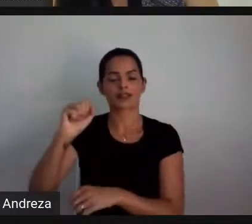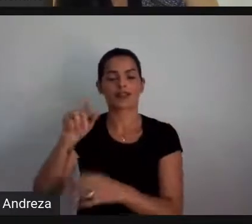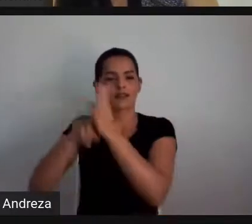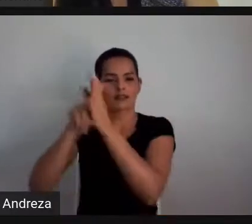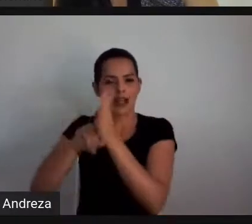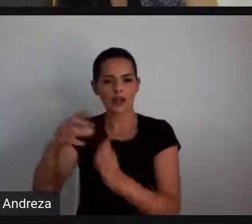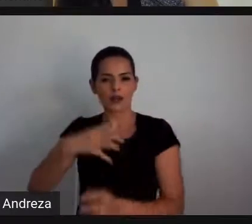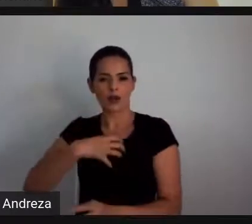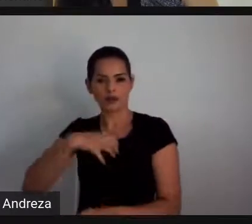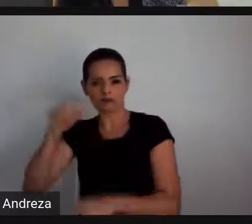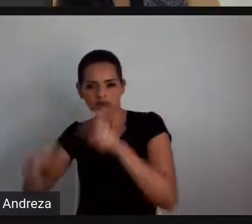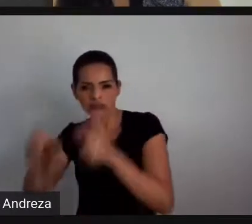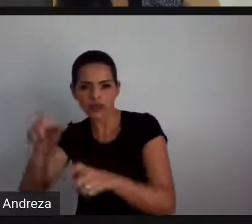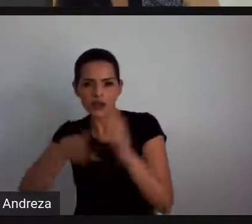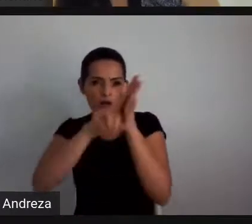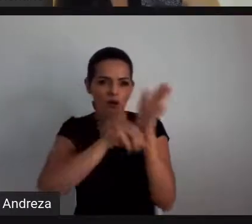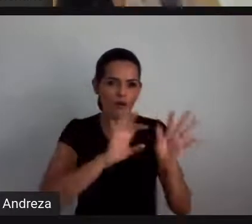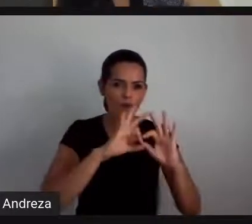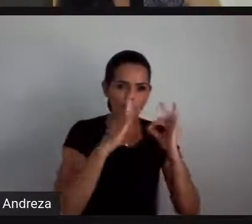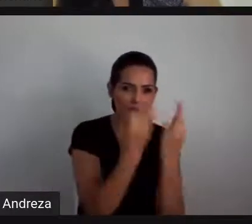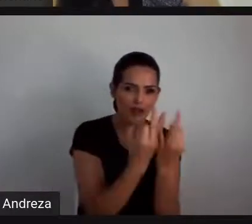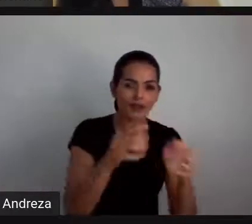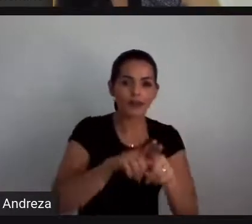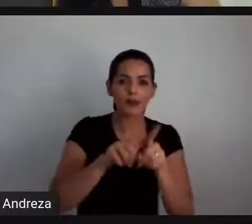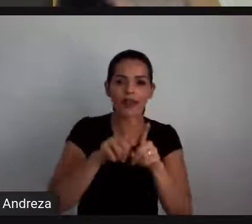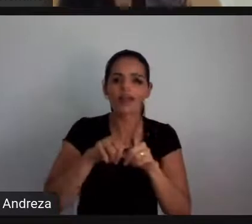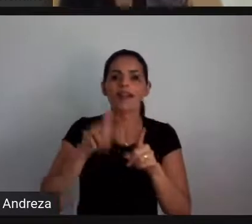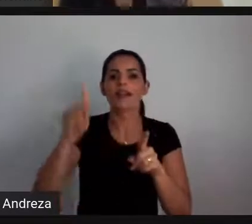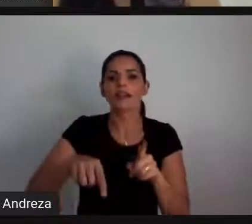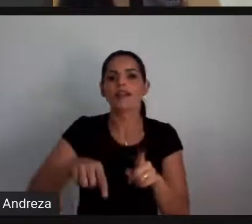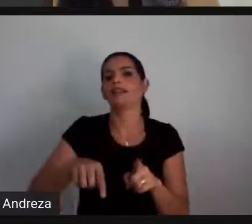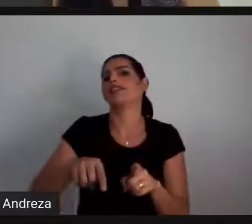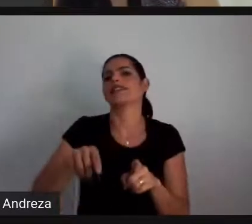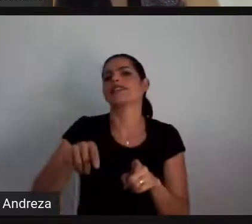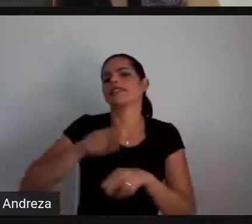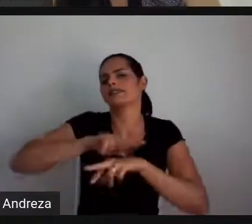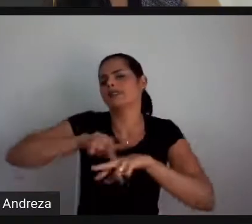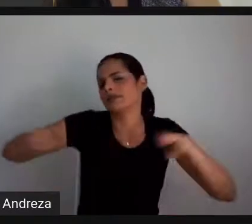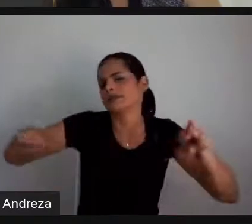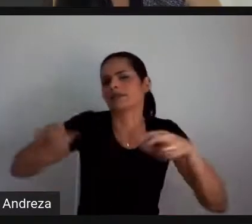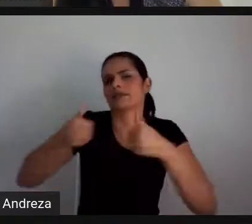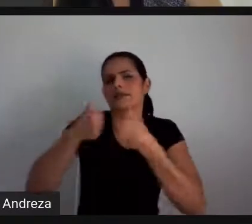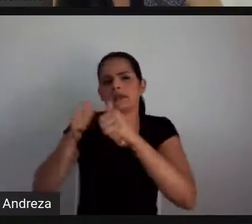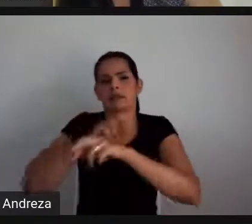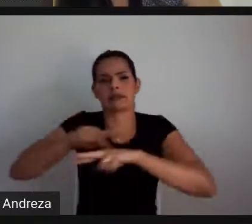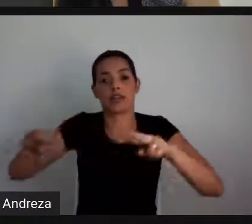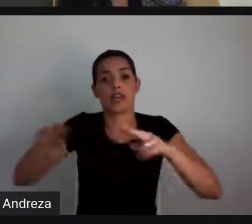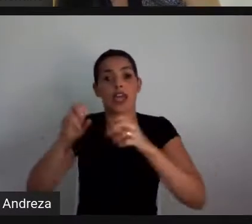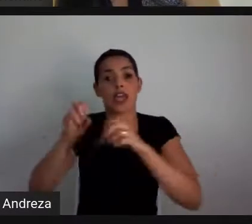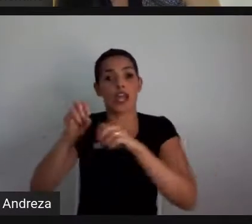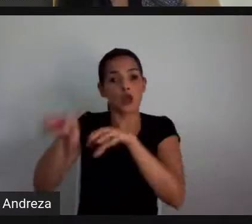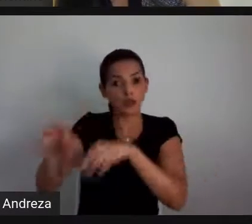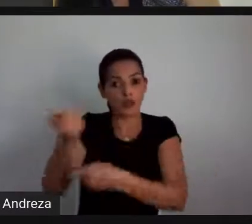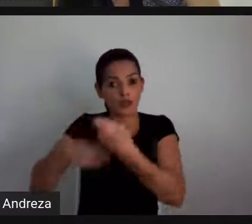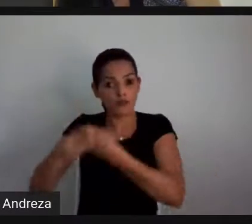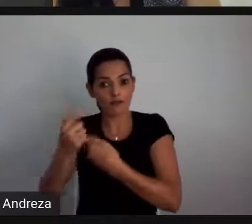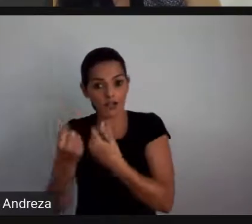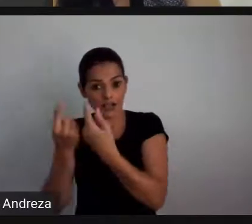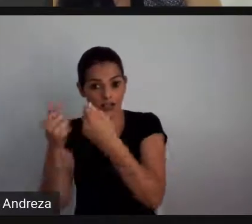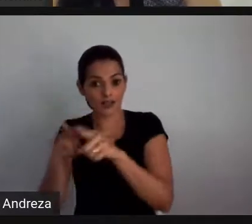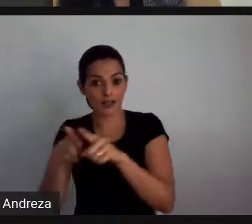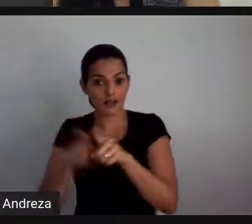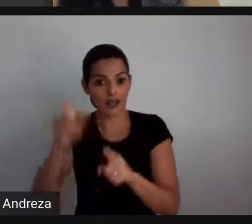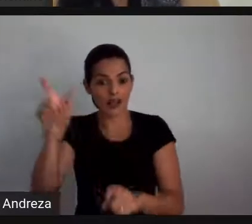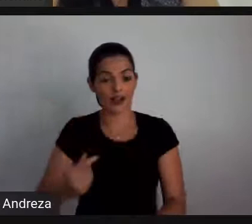consultoria familiar, terapeuta MDR, brain spotting, educadora financeira. Esteve conosco no processo desde